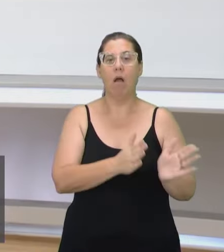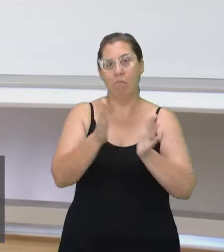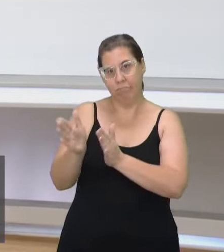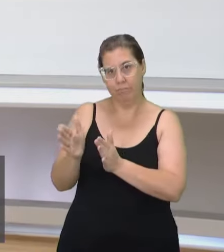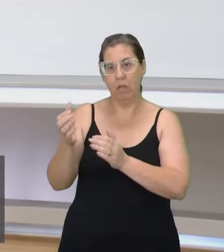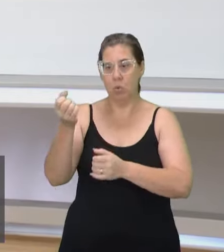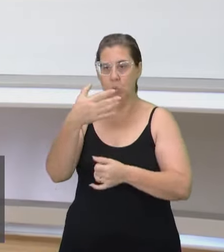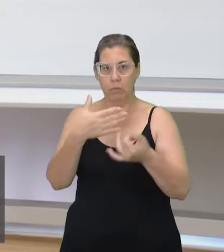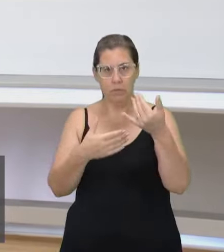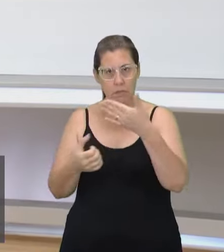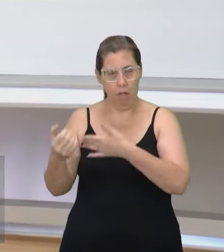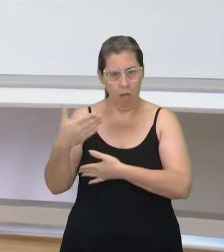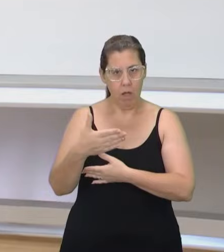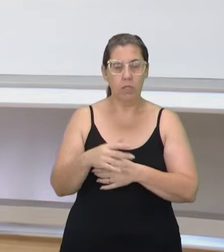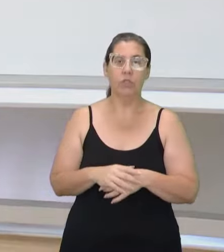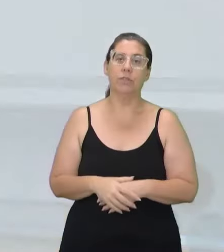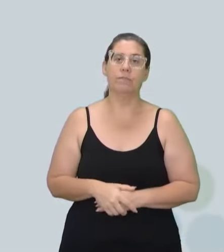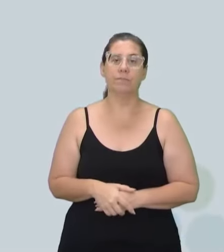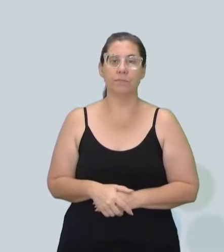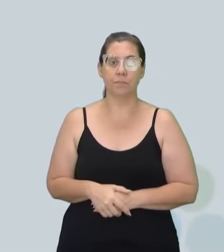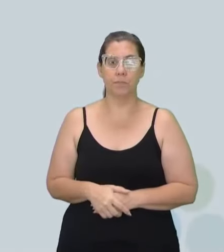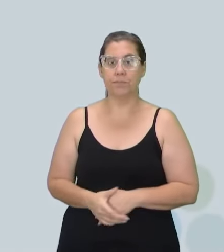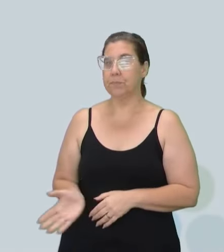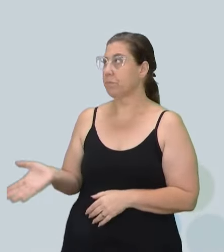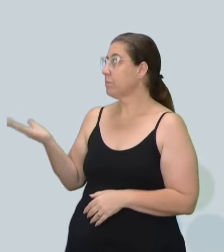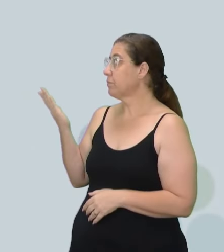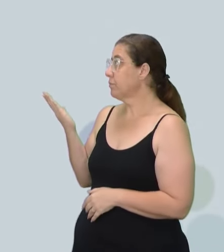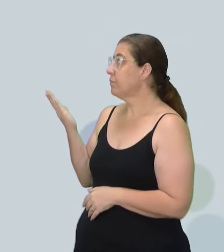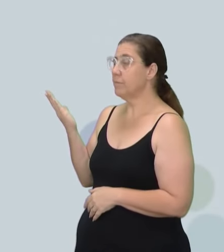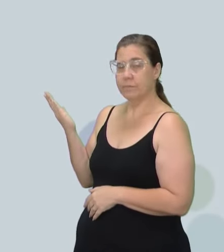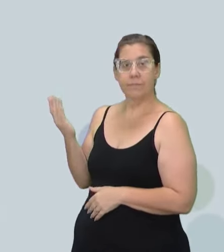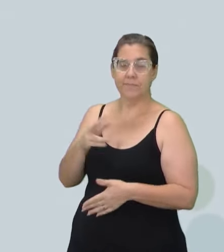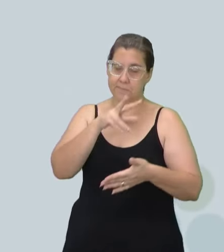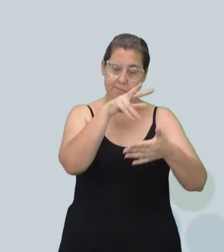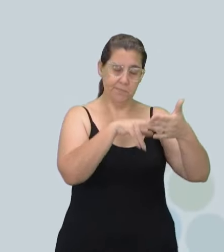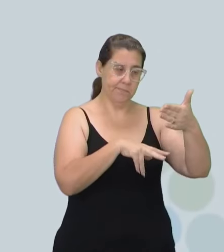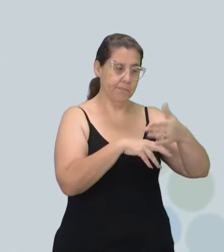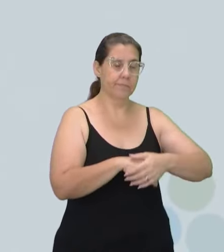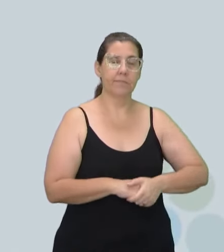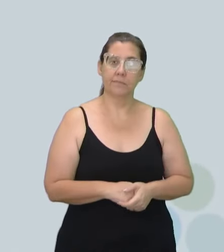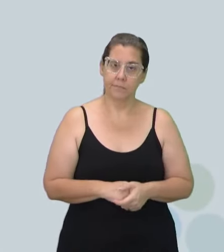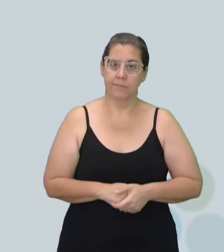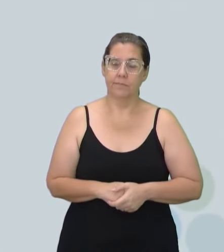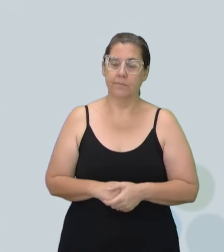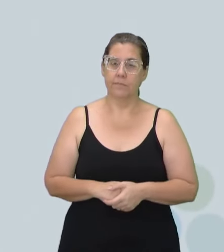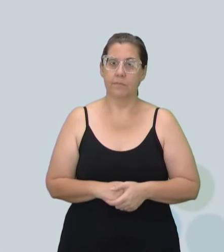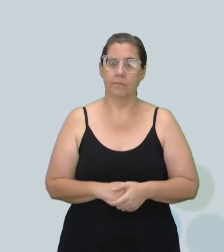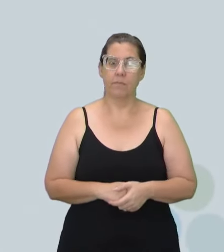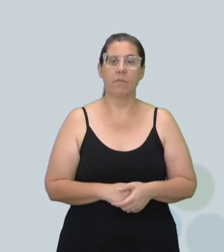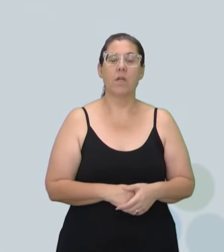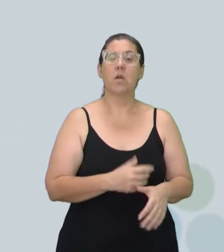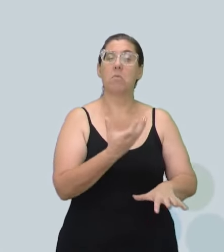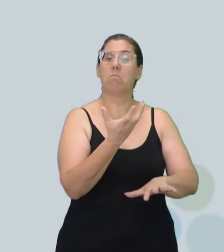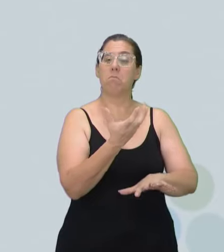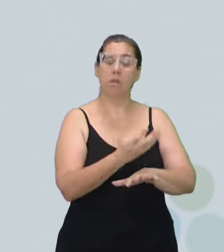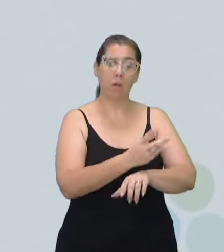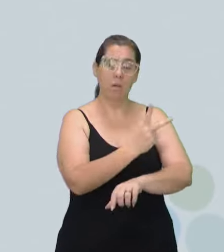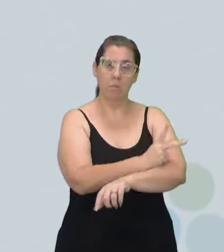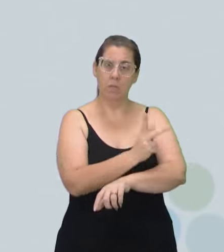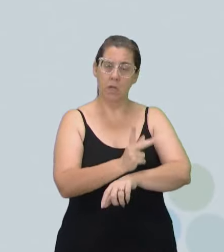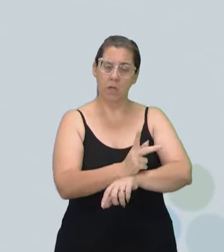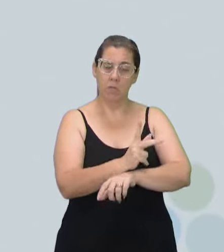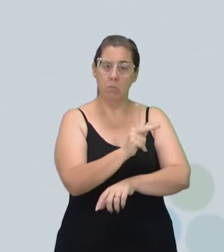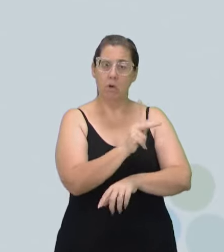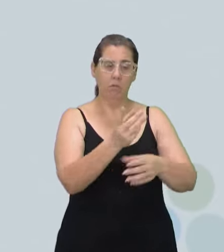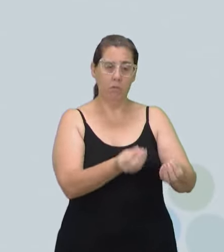do slide, tá bom? Então, eu vou voltar aqui no slide e continuar lendo, né? O material pedagógico recebido pelo